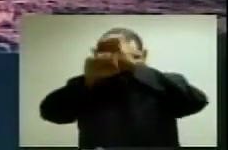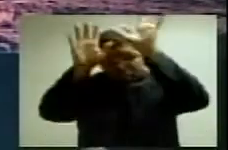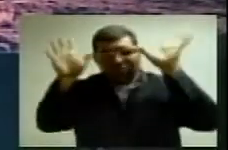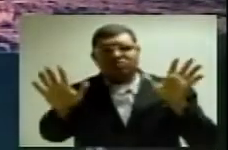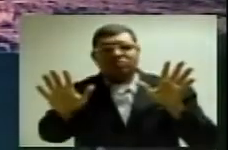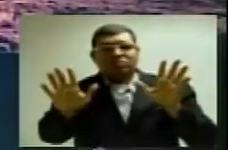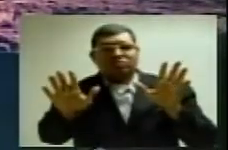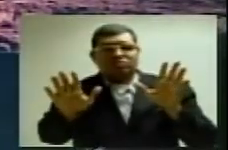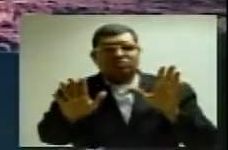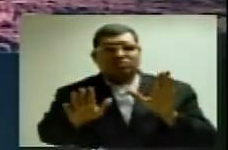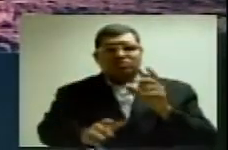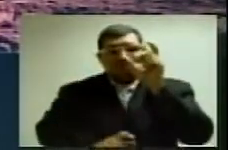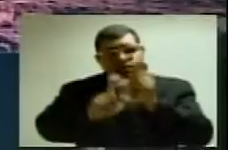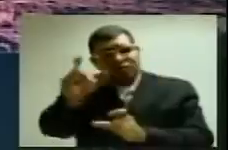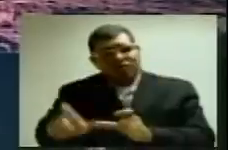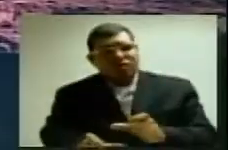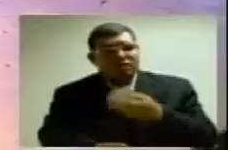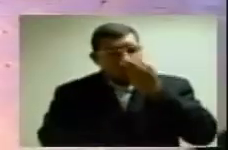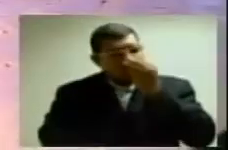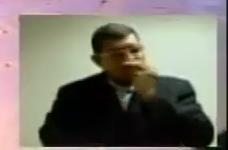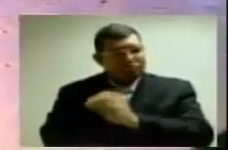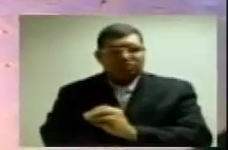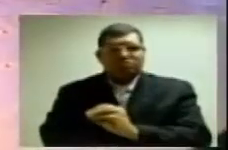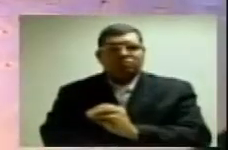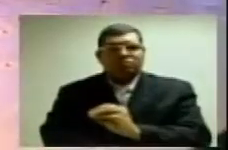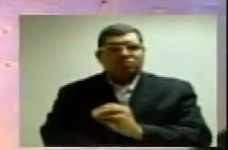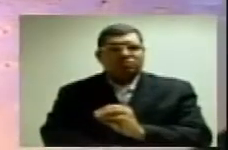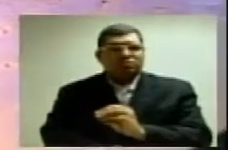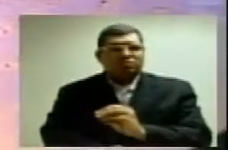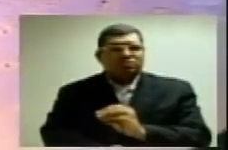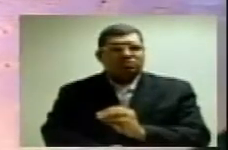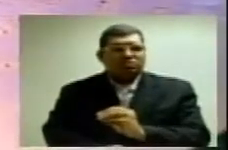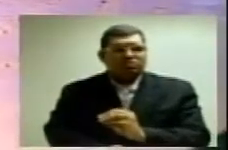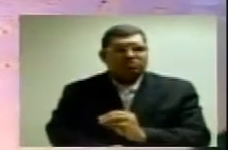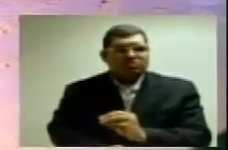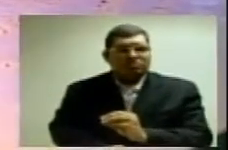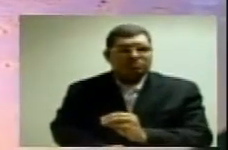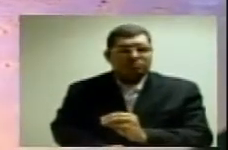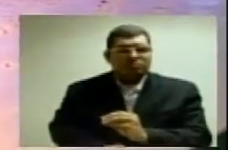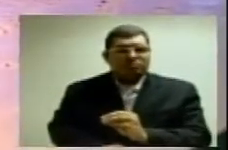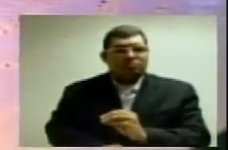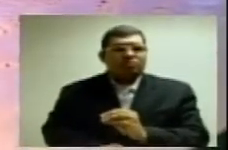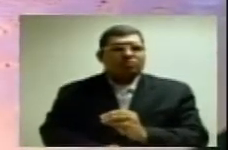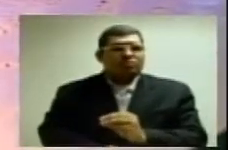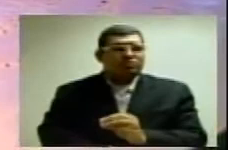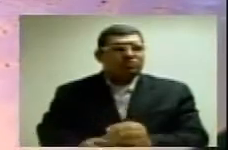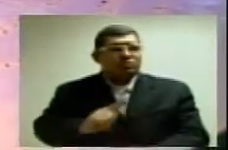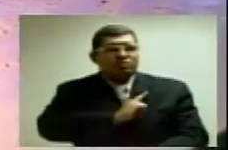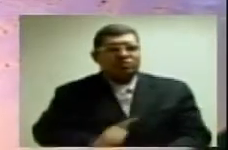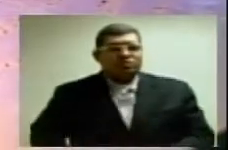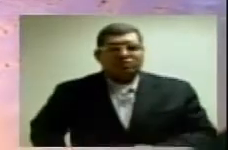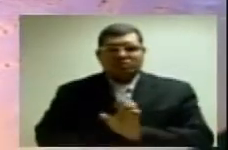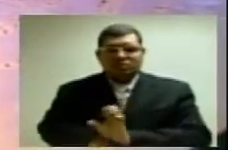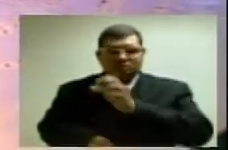Acre, diante do total, completo e absoluto descuido do governo